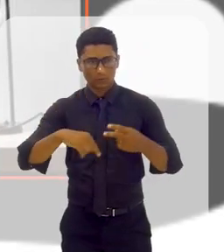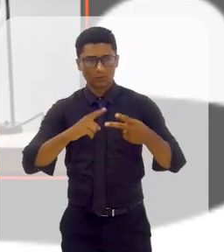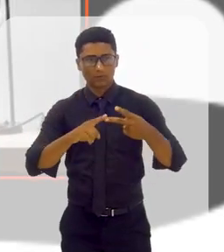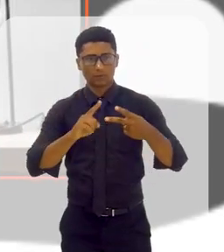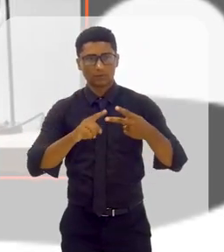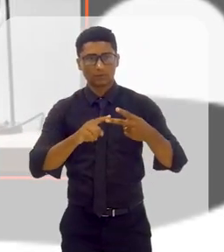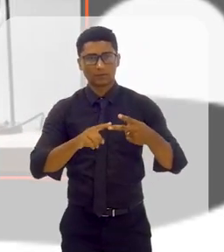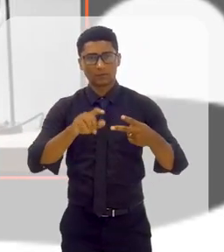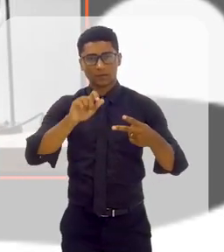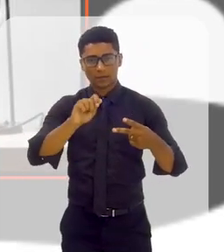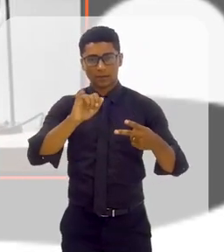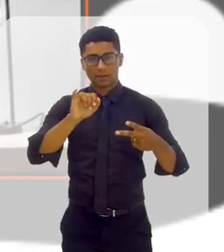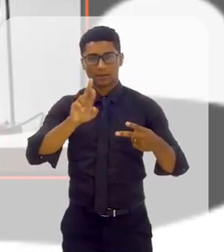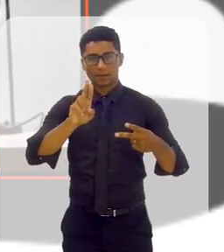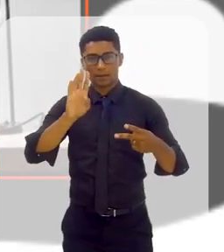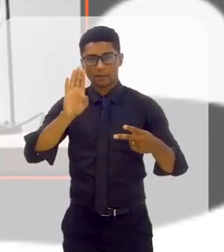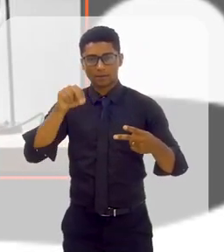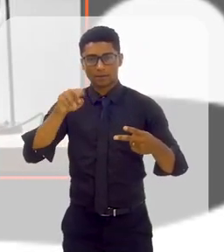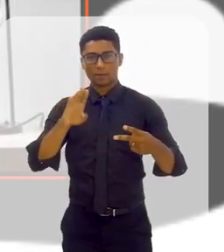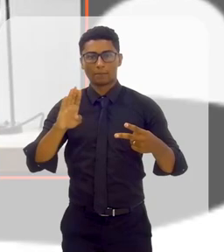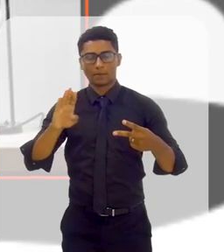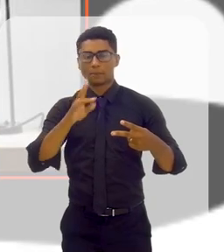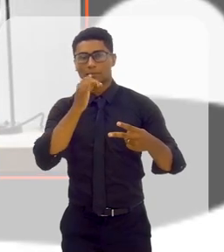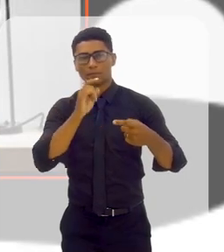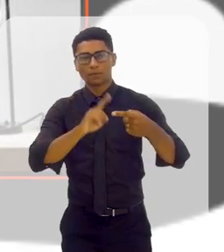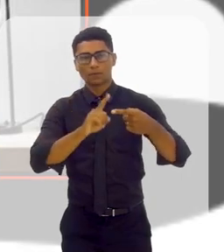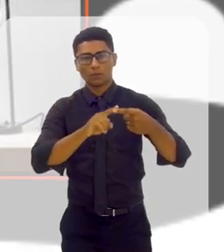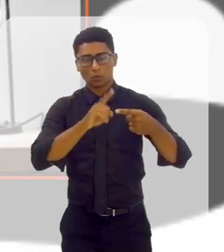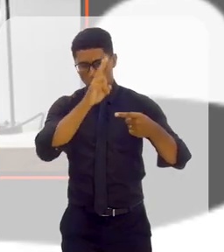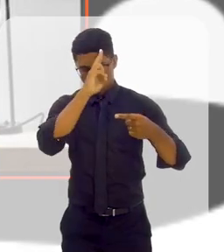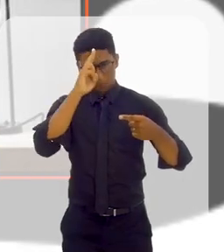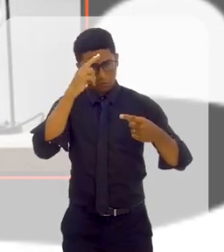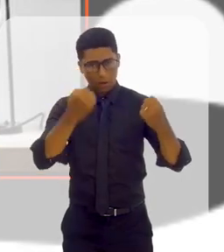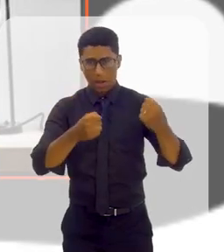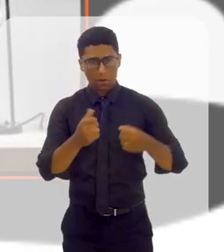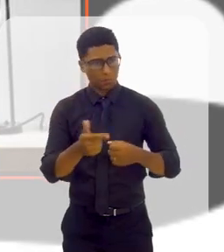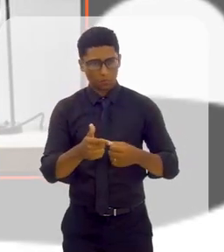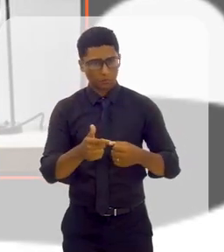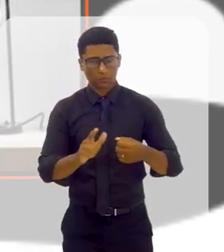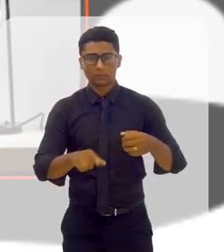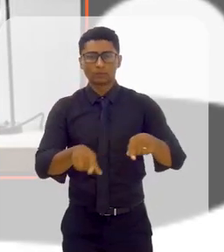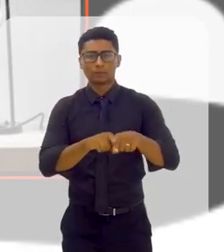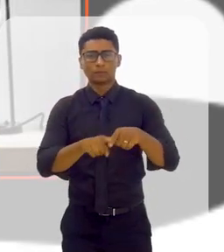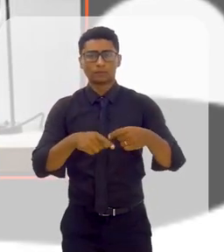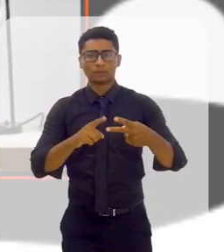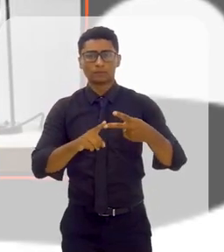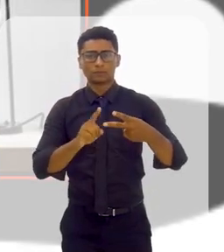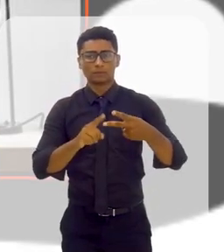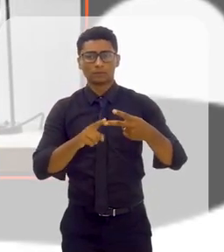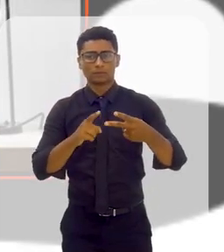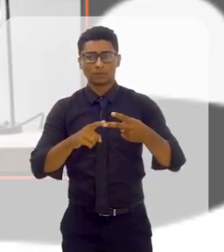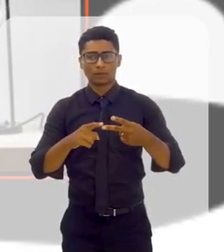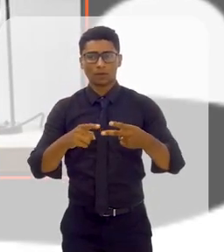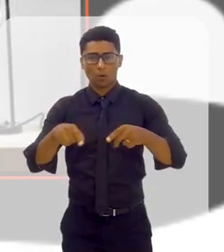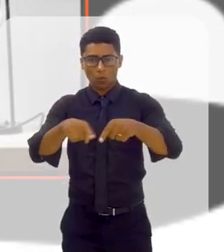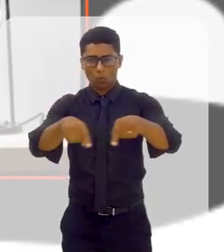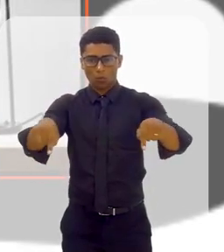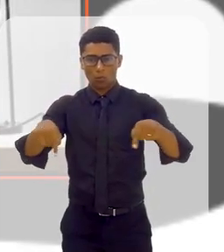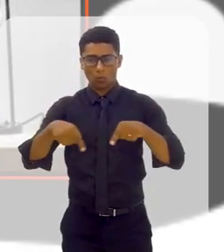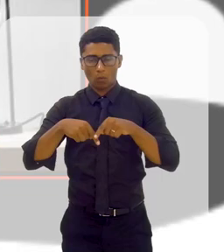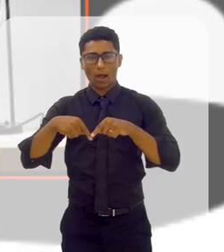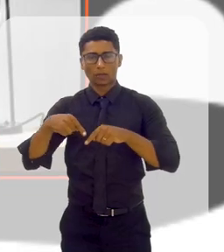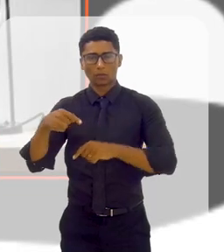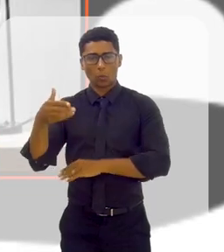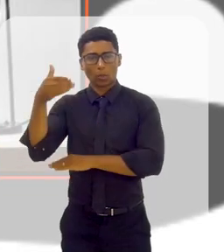e web que são empresas que não tem um carro sequer no caso do Uber e o airbnb não tem um quarto sequer de hotel e eles